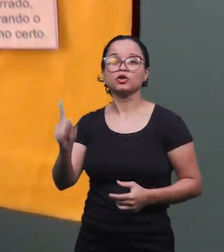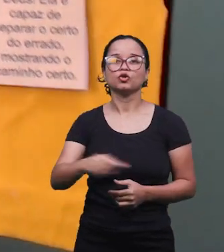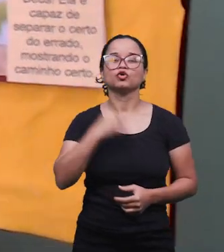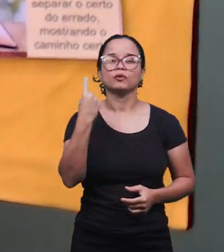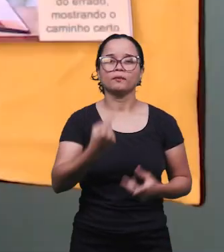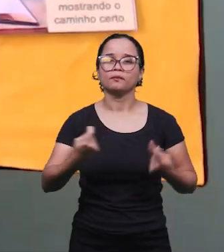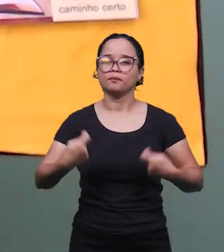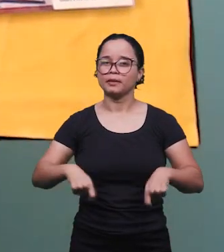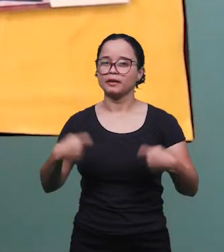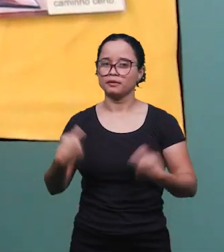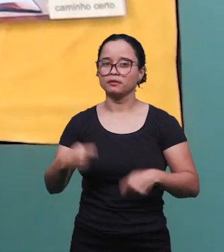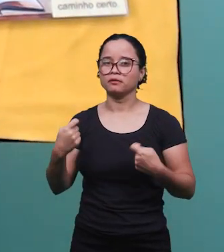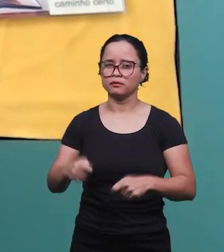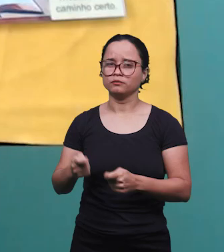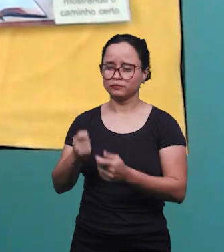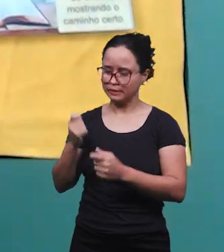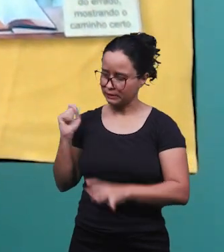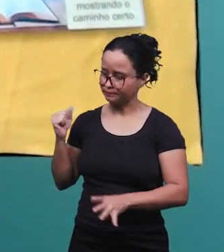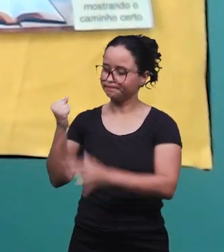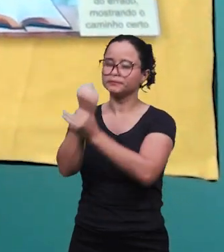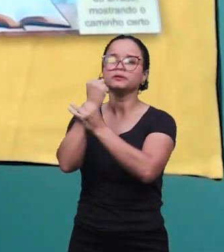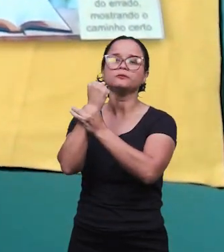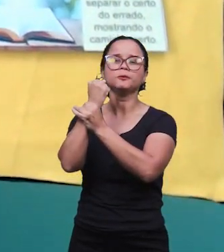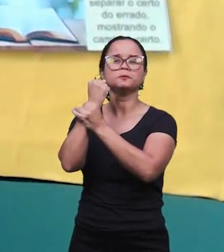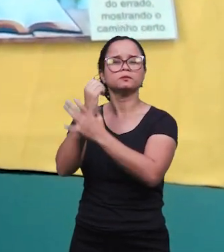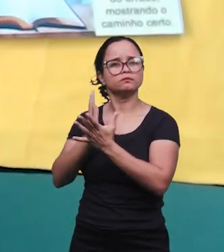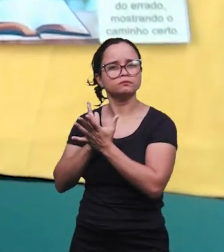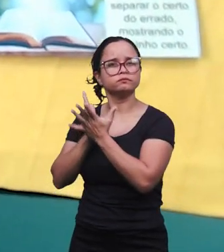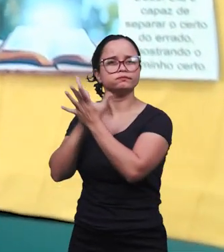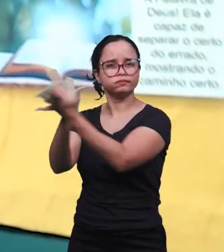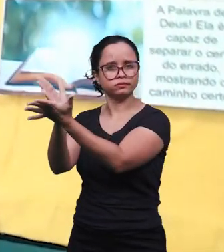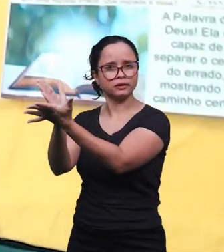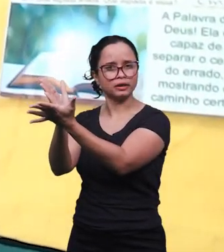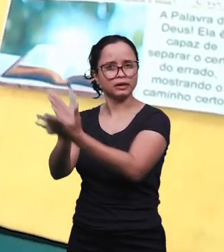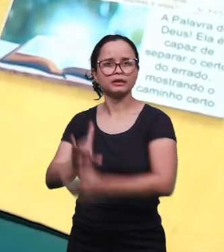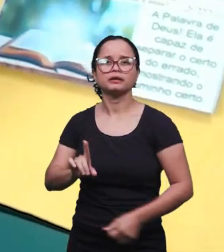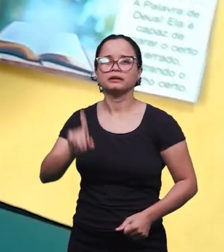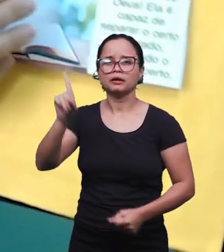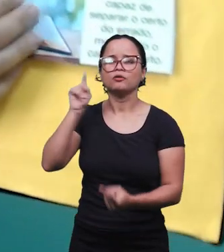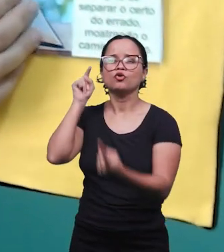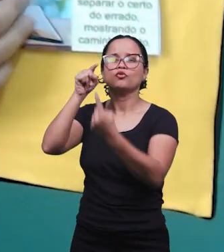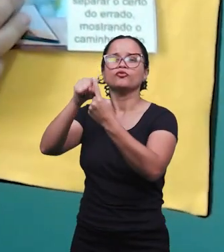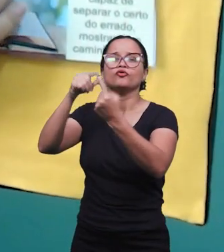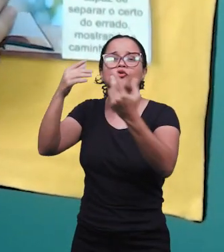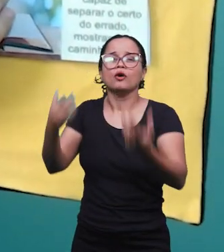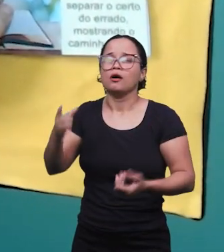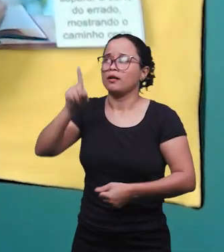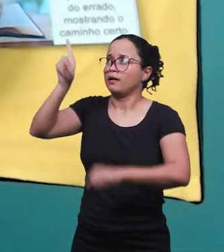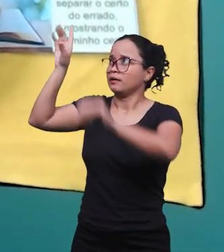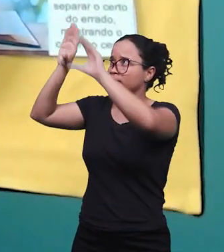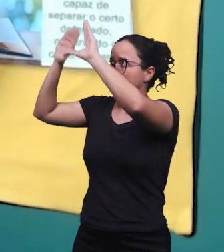que nós precisamos andar. Ela nos mostra o caminho rumo à